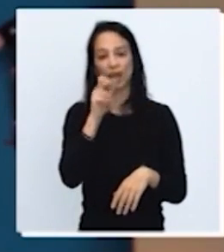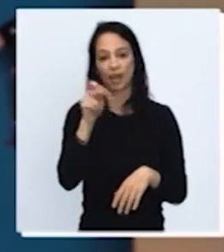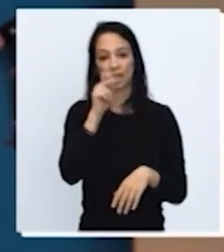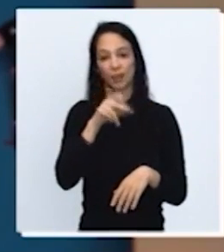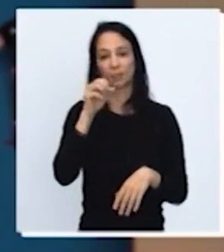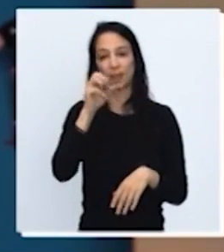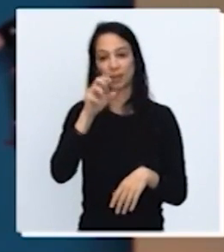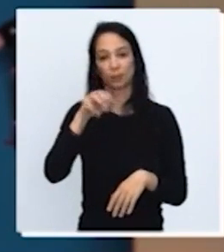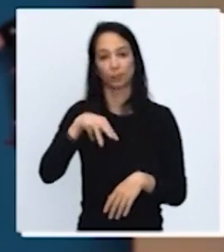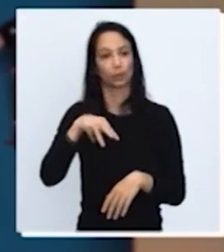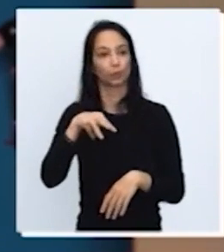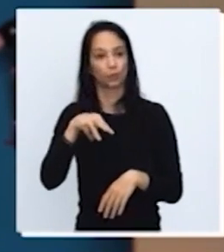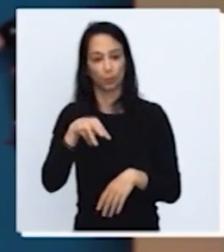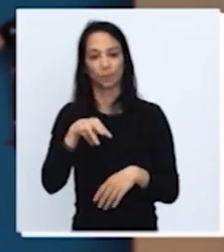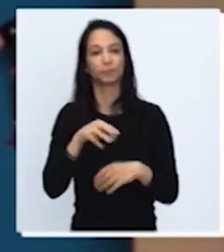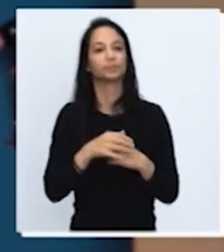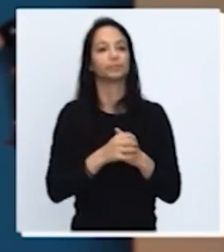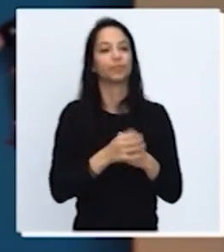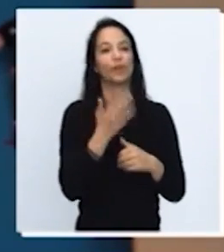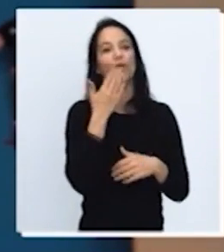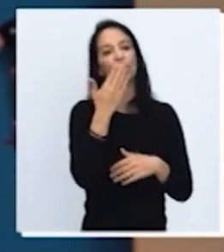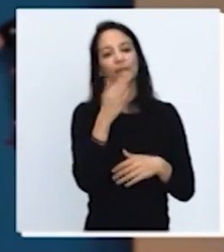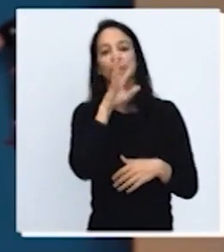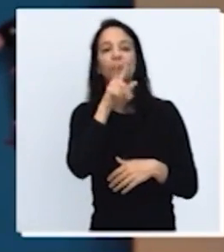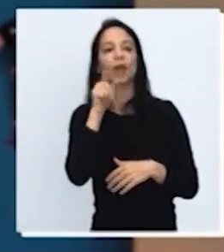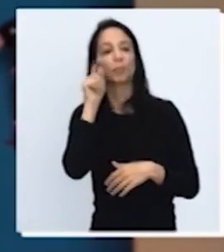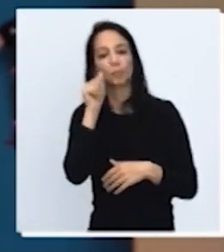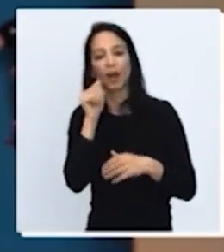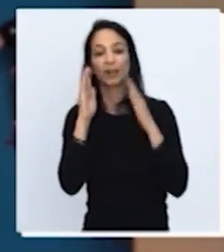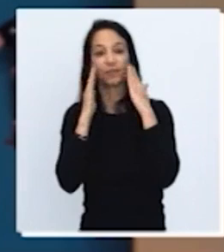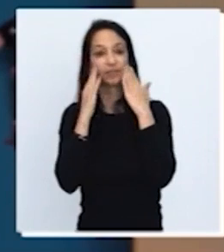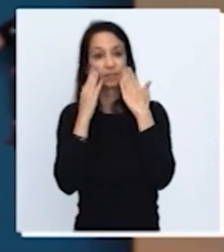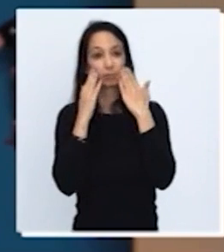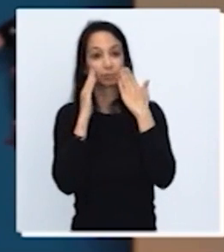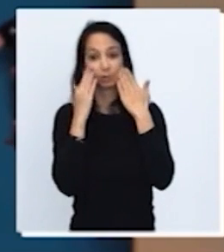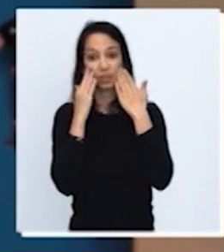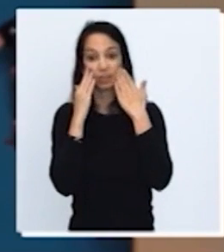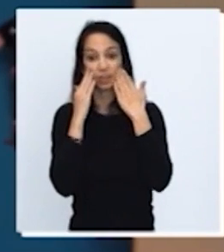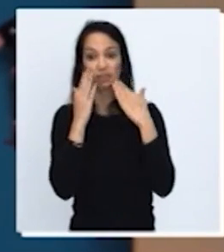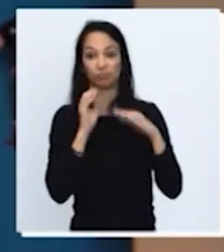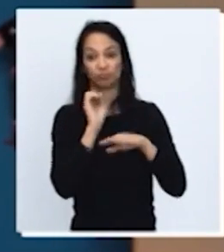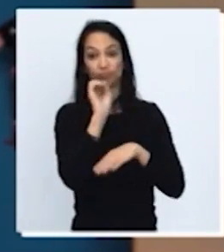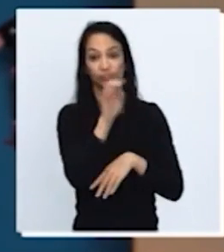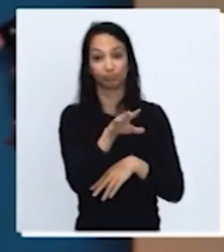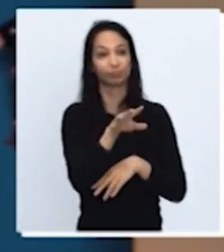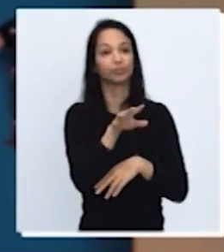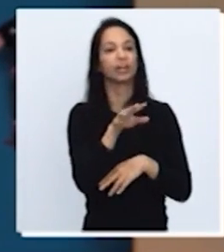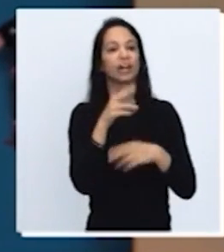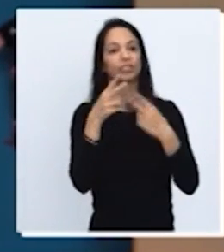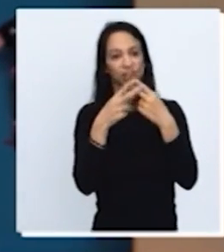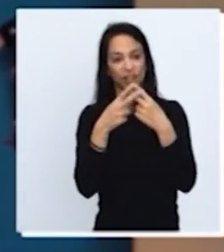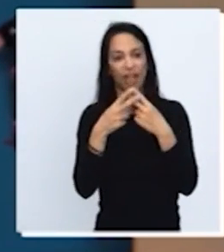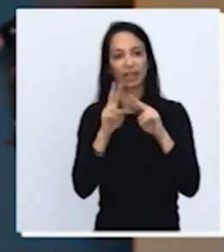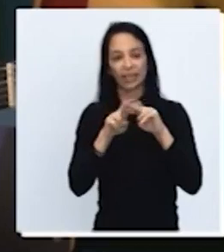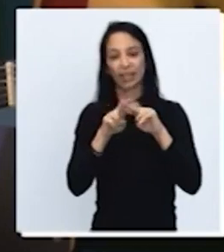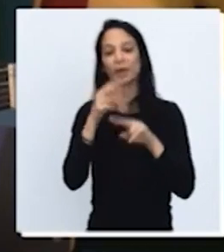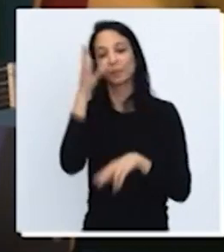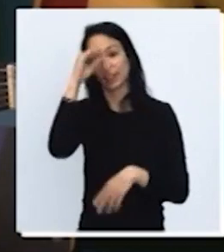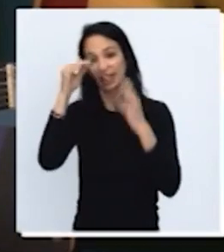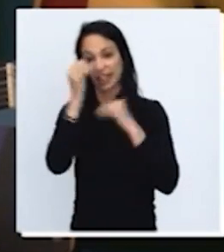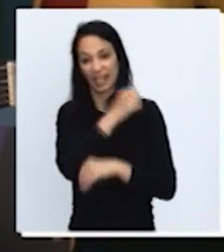aprenderemcasa.acores@gmail.com ou então podem pedir aos vossos pais que através do Facebook com a hashtag Aprender em Casa